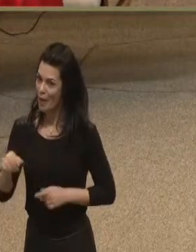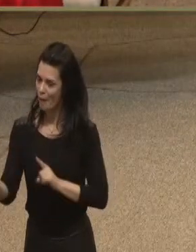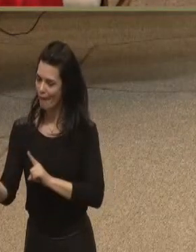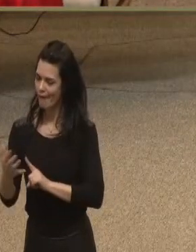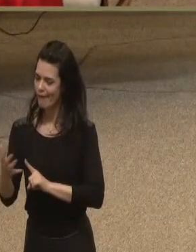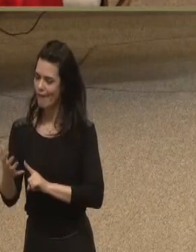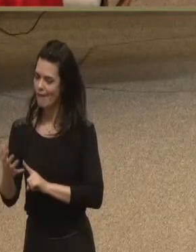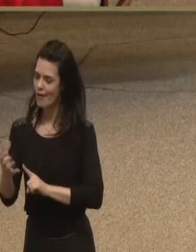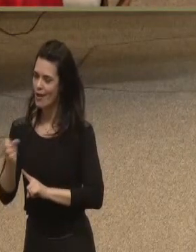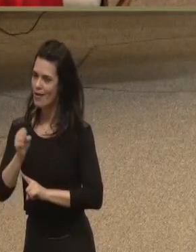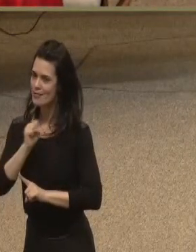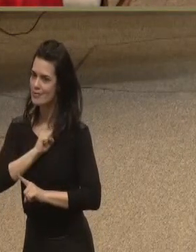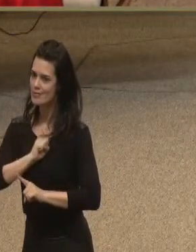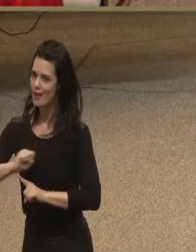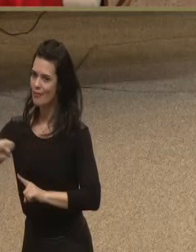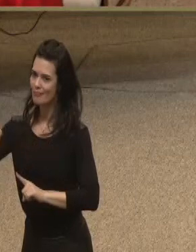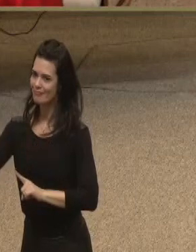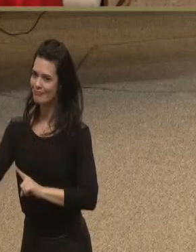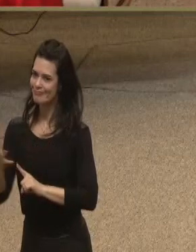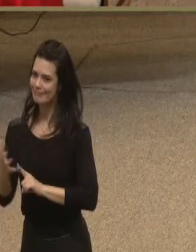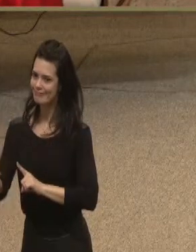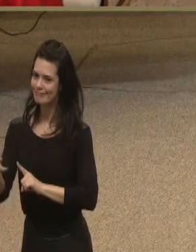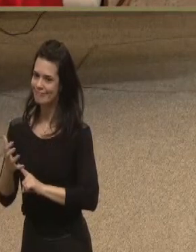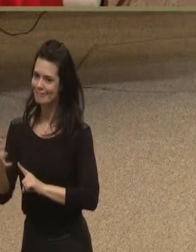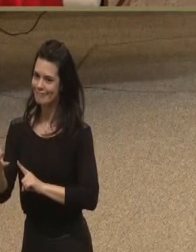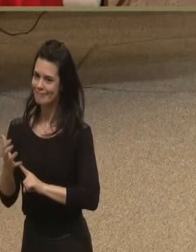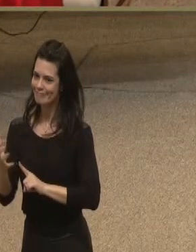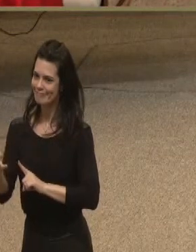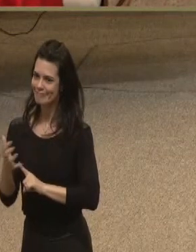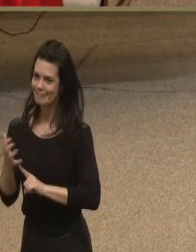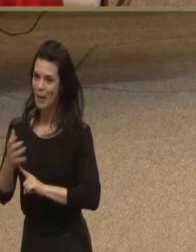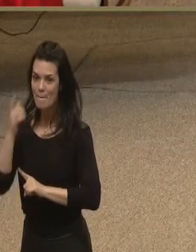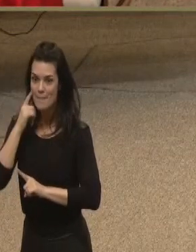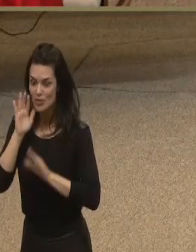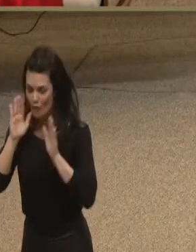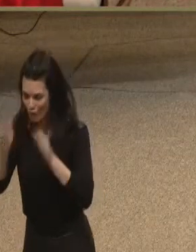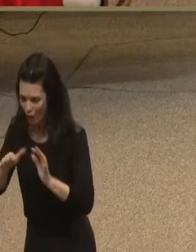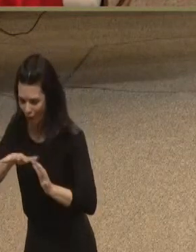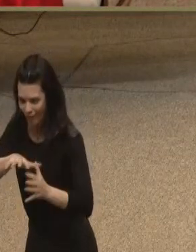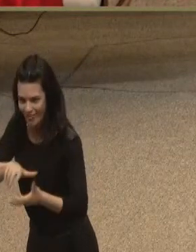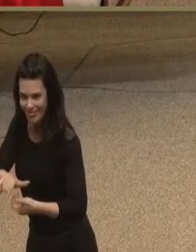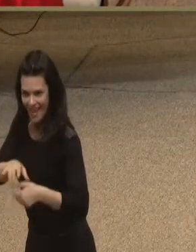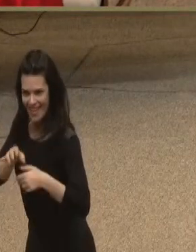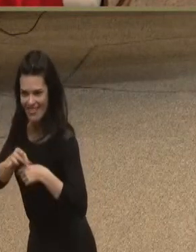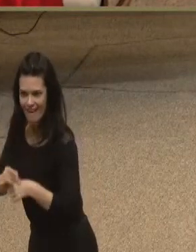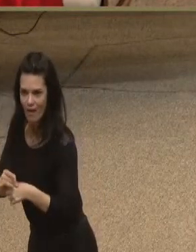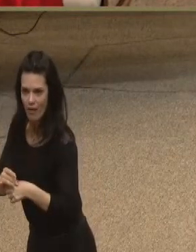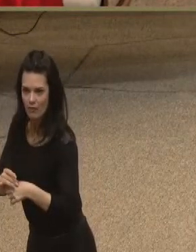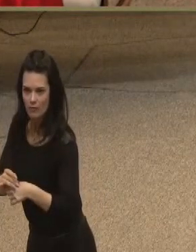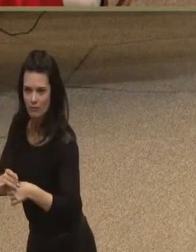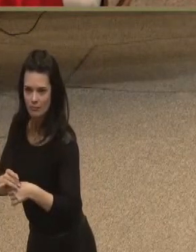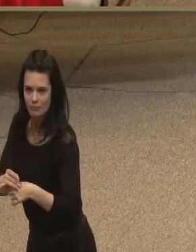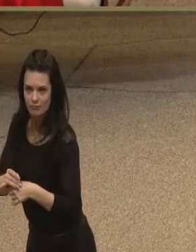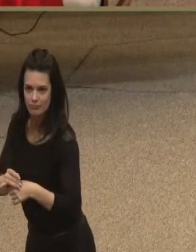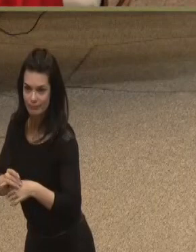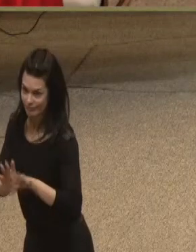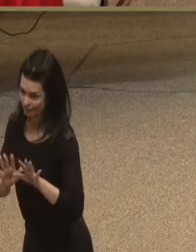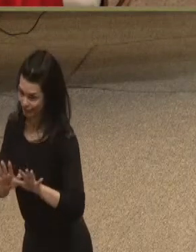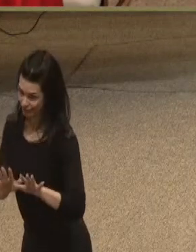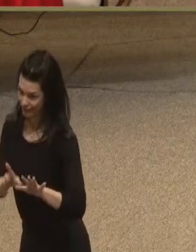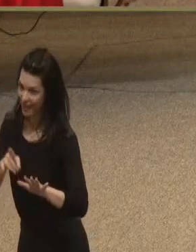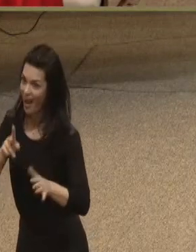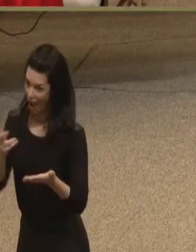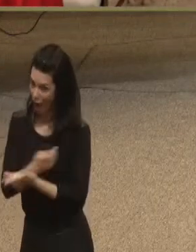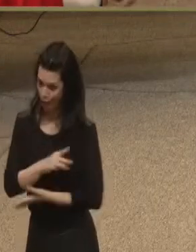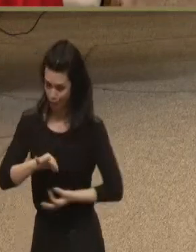saduceus tampando os nossos ouvidos espirituais. E assim, meus irmãos, nós estaremos